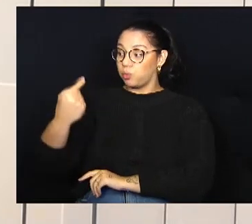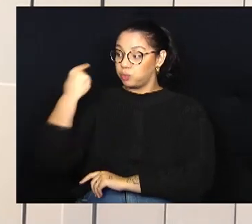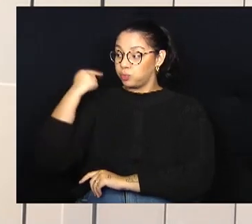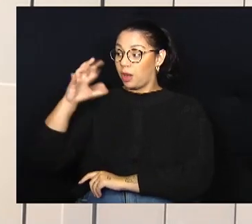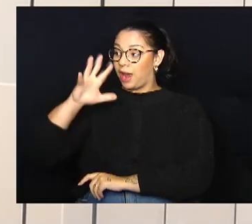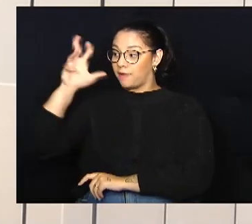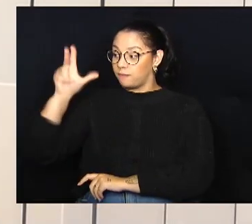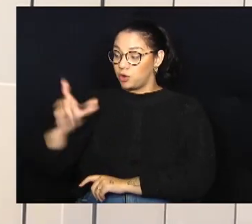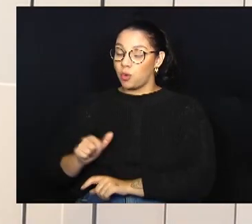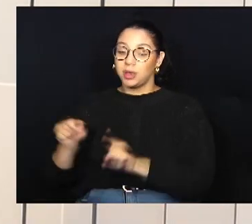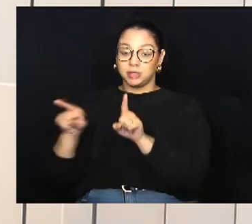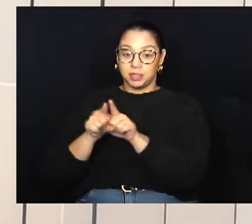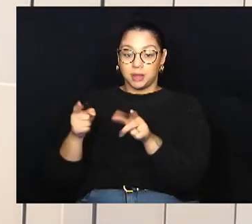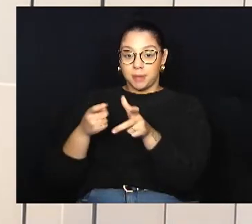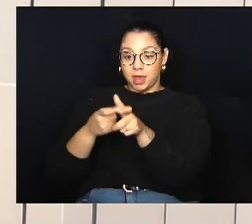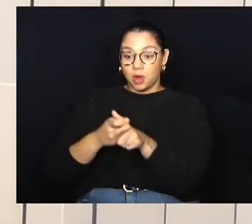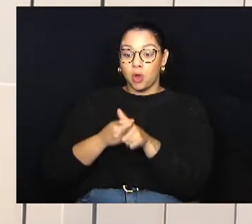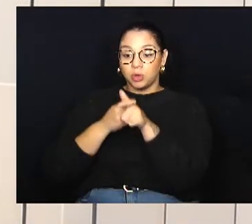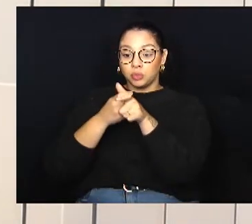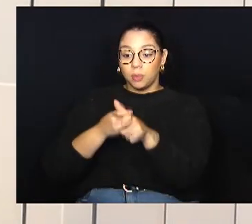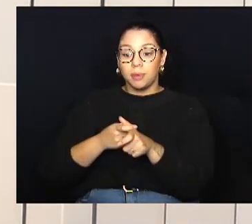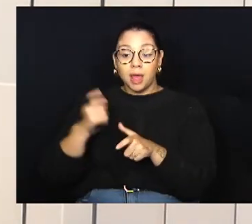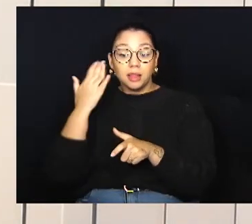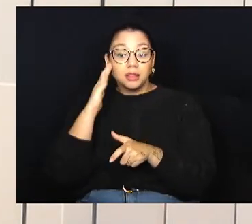Candomblé. Entenda esta mudança.